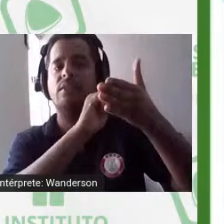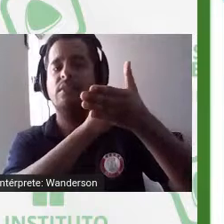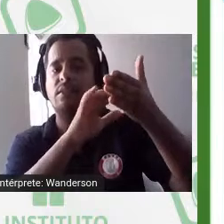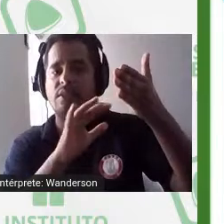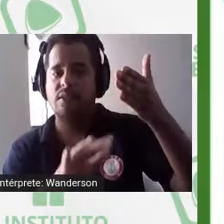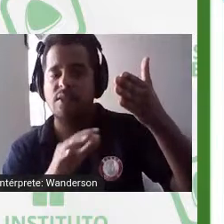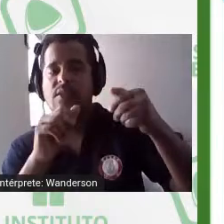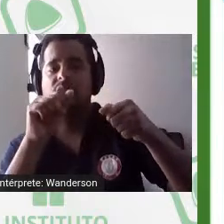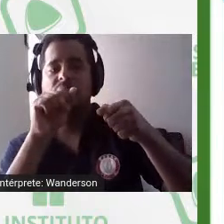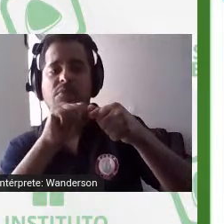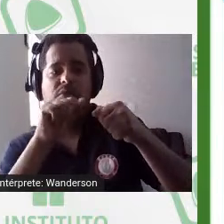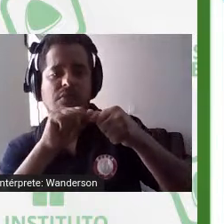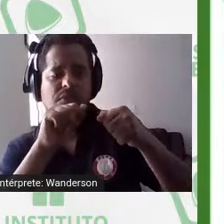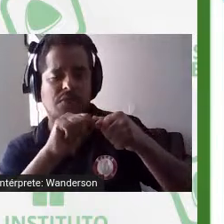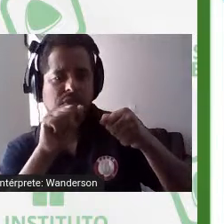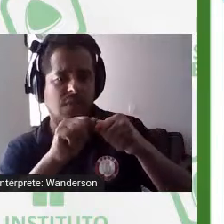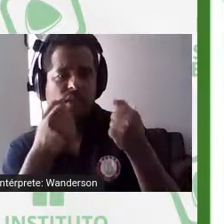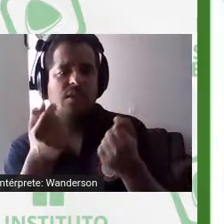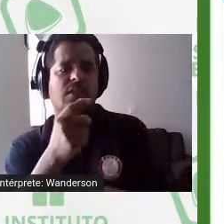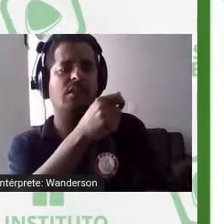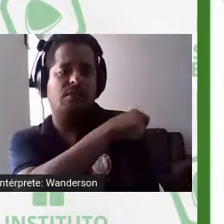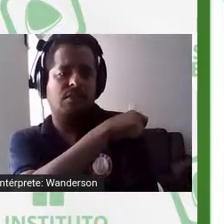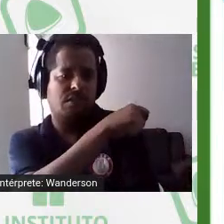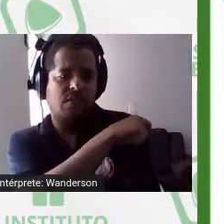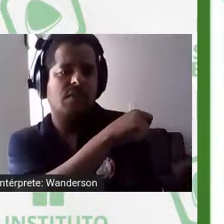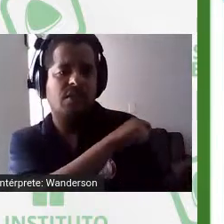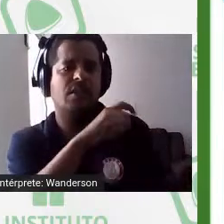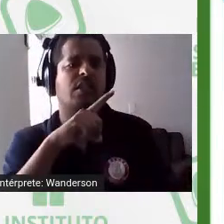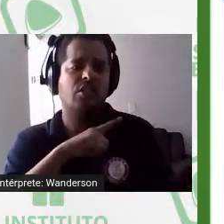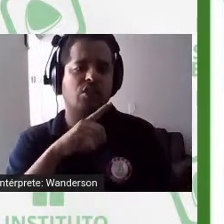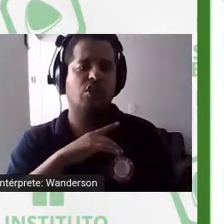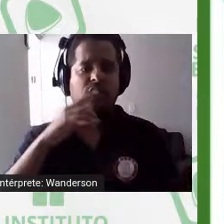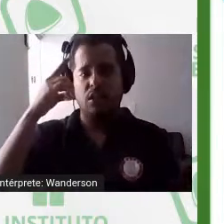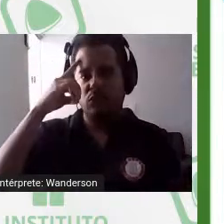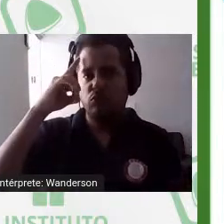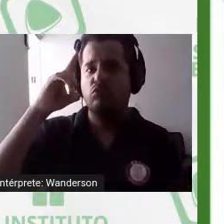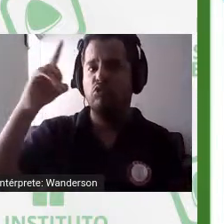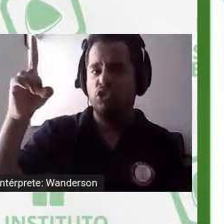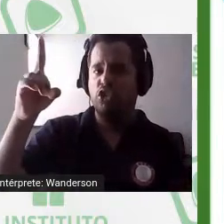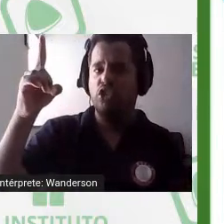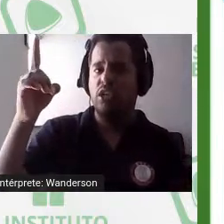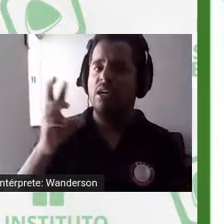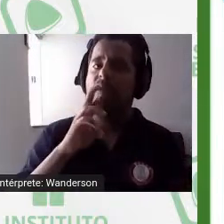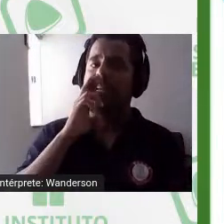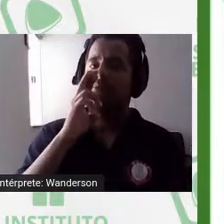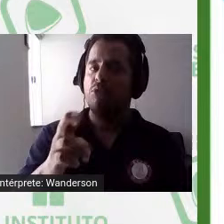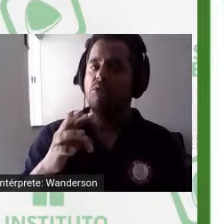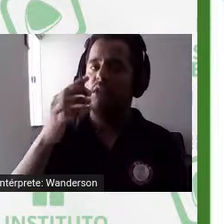de tarefas as quais os discentes eles tinham prazos para realizar e também para entregar